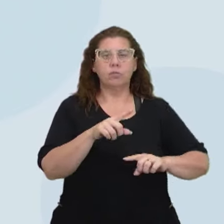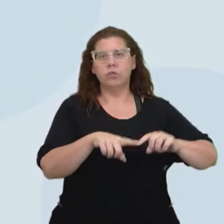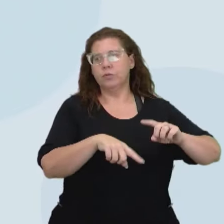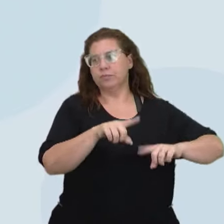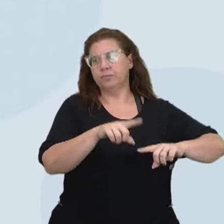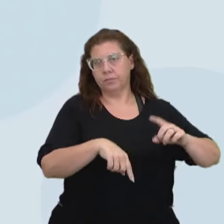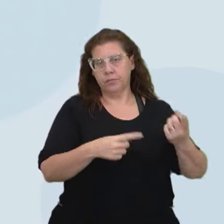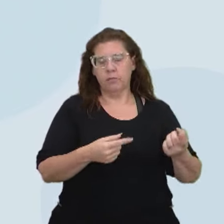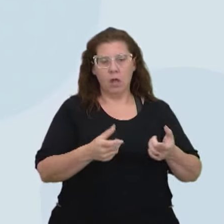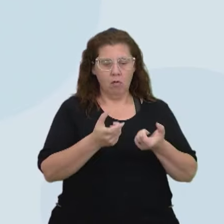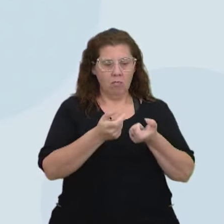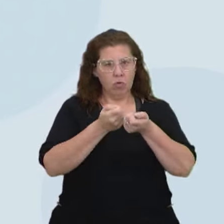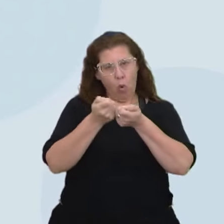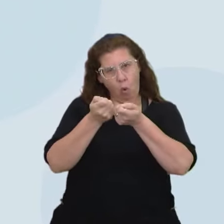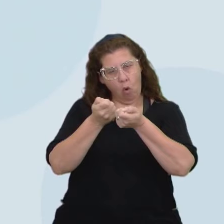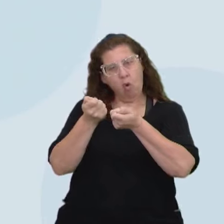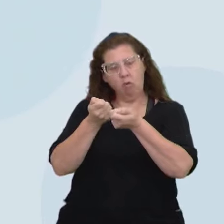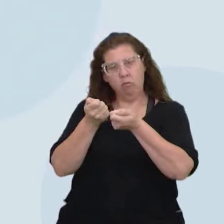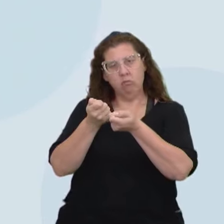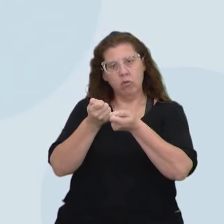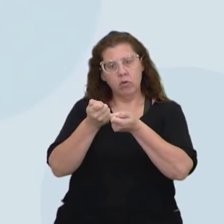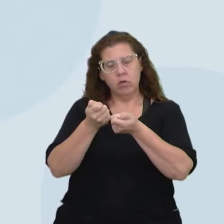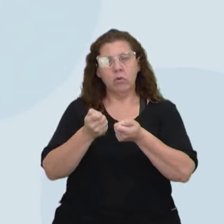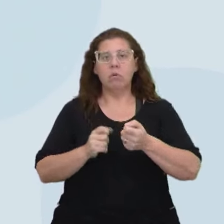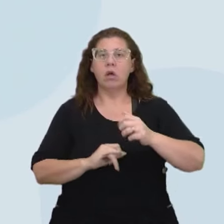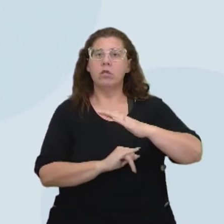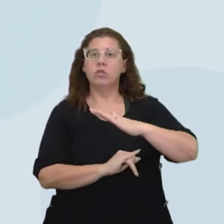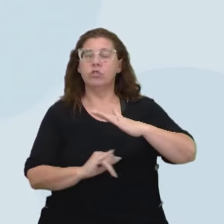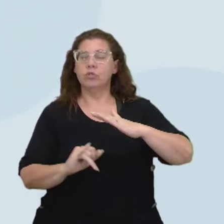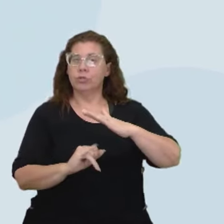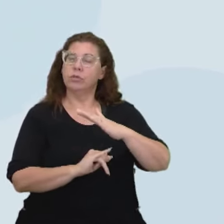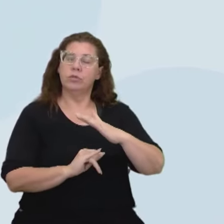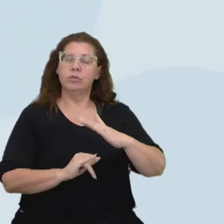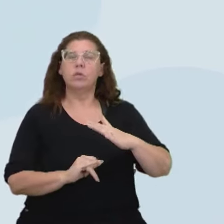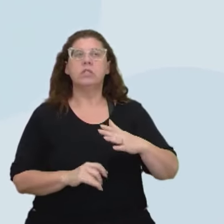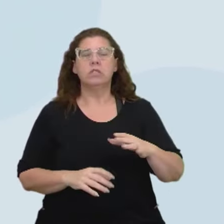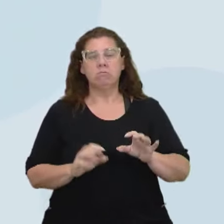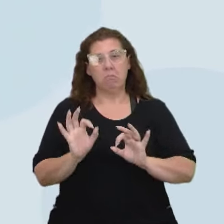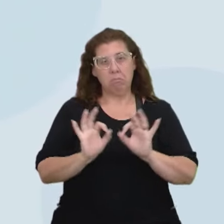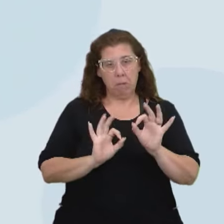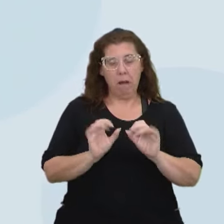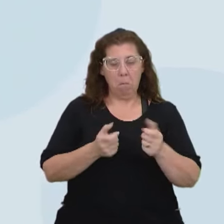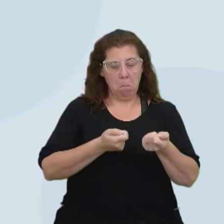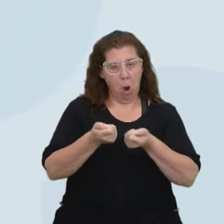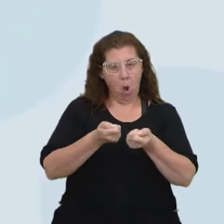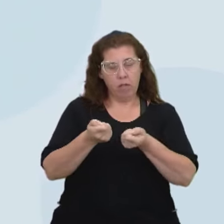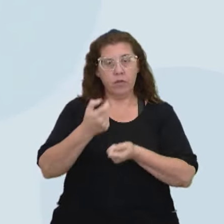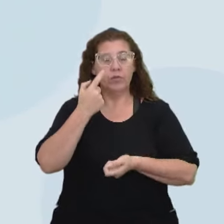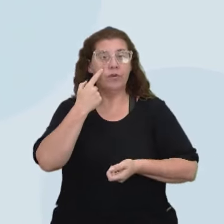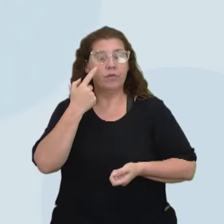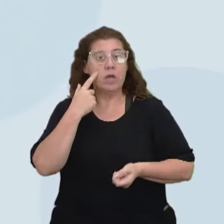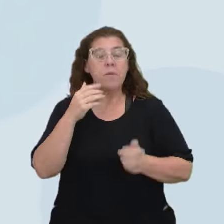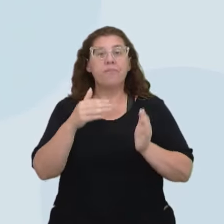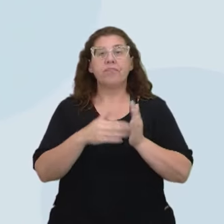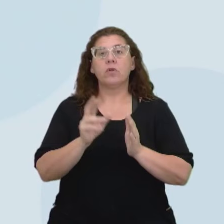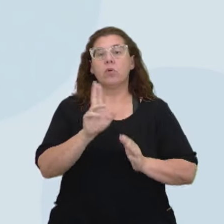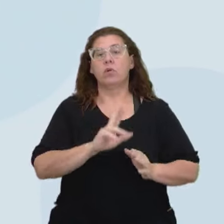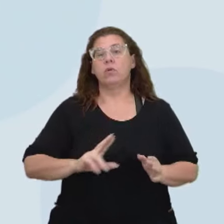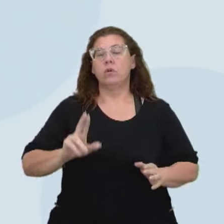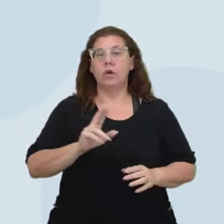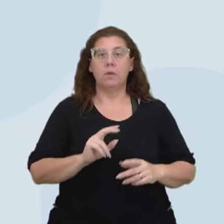é controlado por instituições detentoras de poder. Tá certo? A gente vai ver que até o uso da